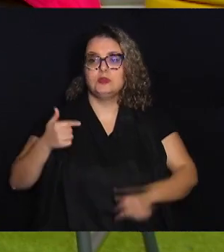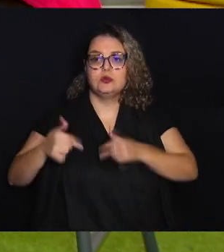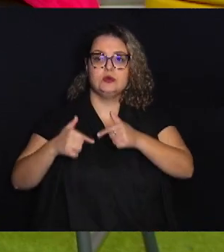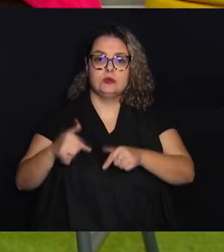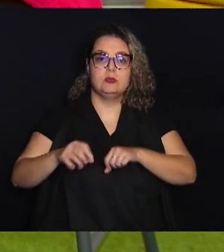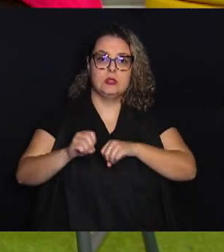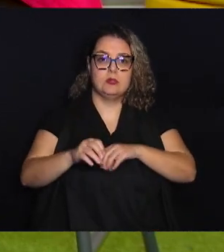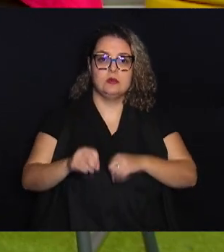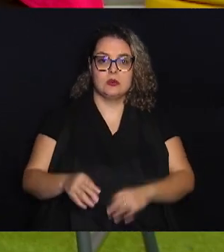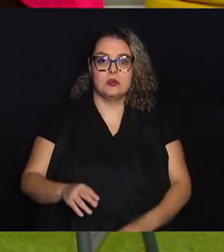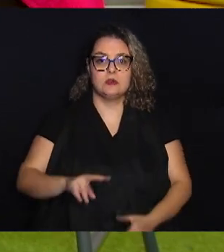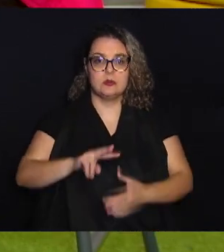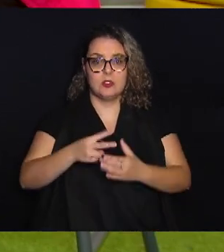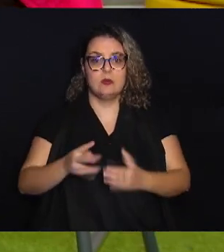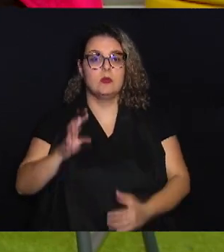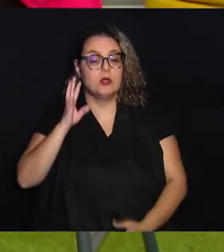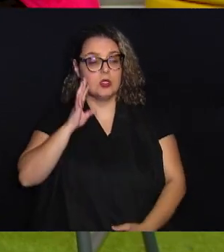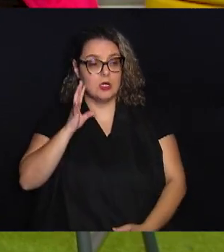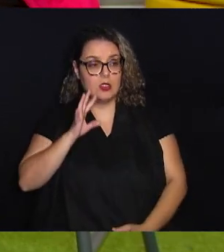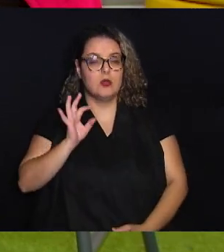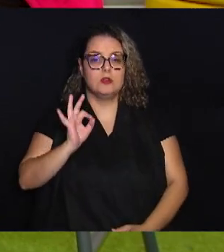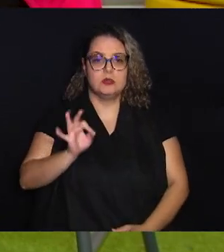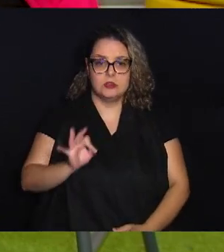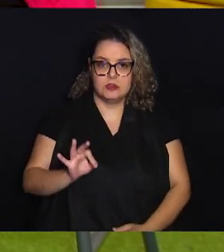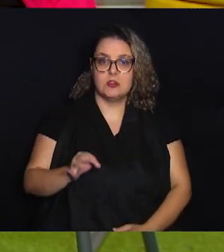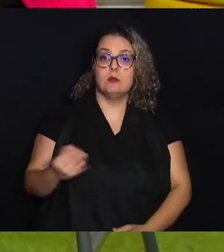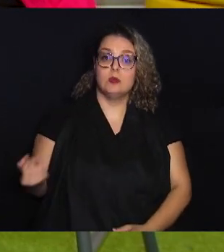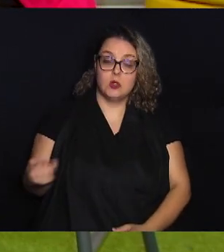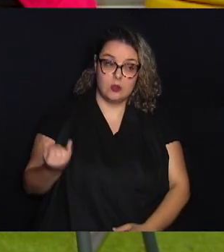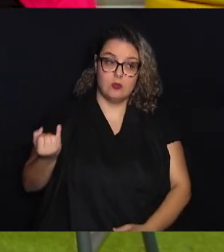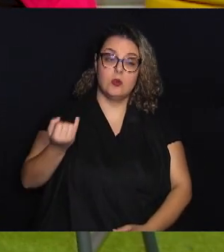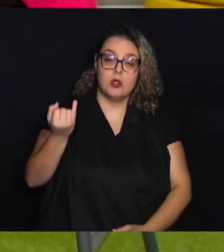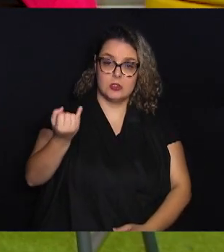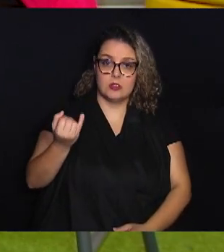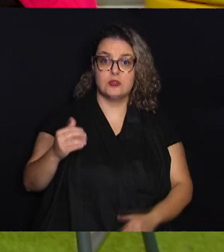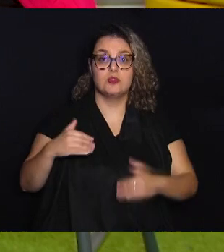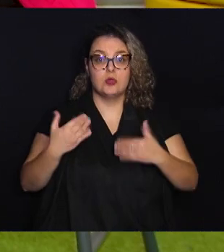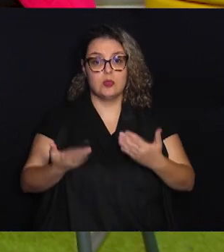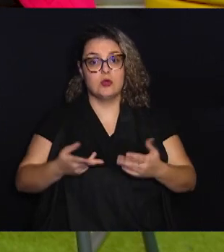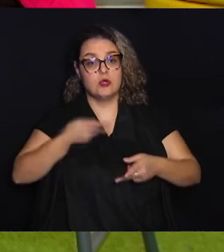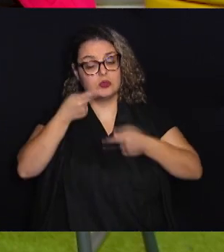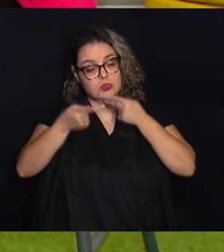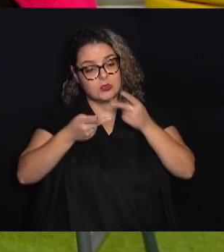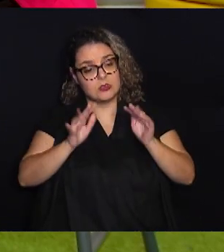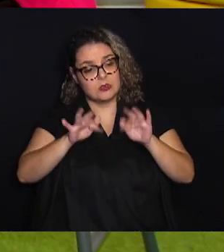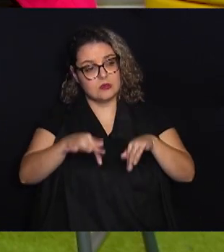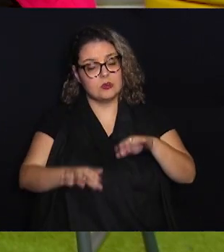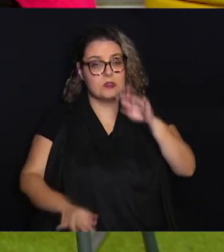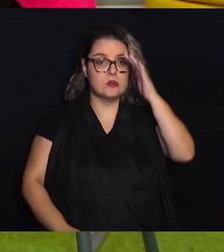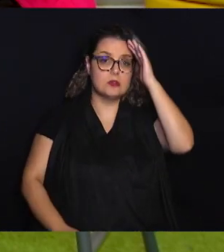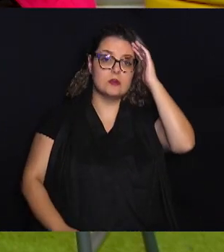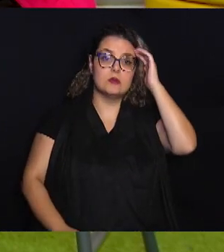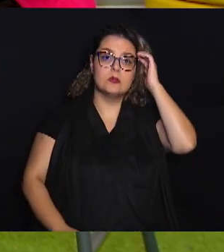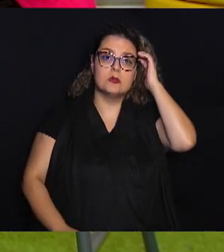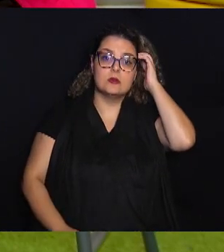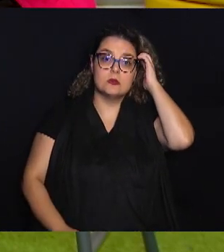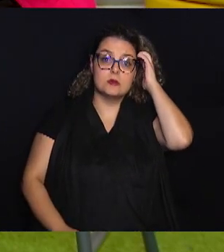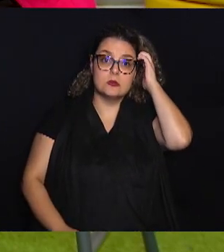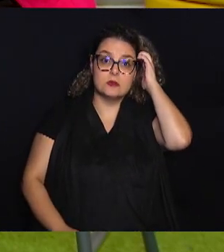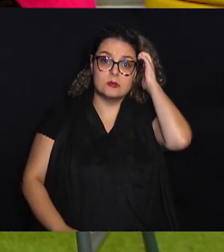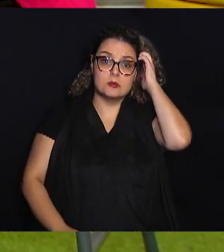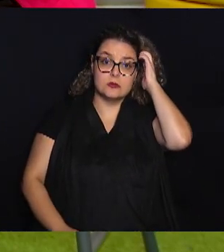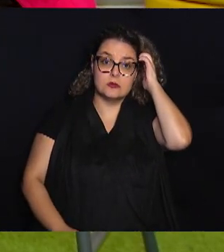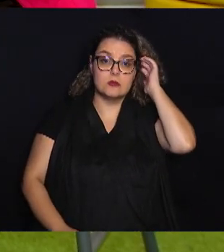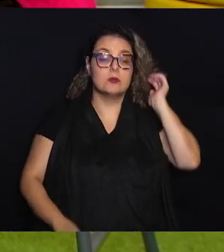do trabalho na educação bilíngue. Bem bacana, com certeza super importante. Quais são suas considerações finais? Porque o